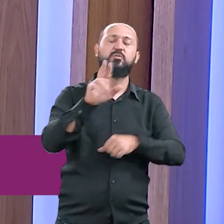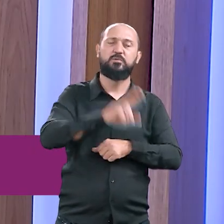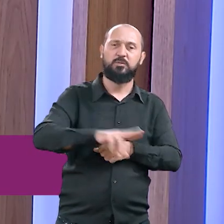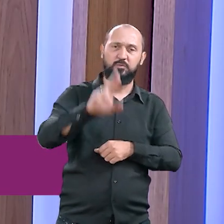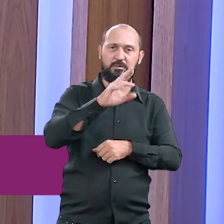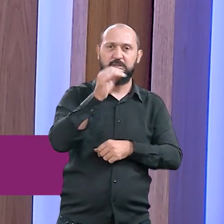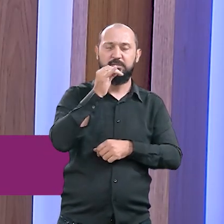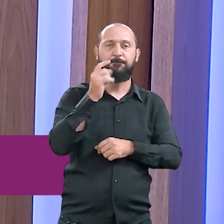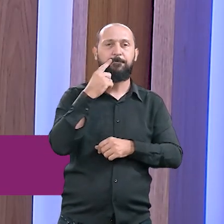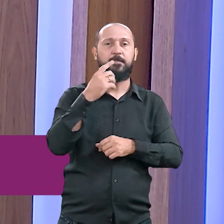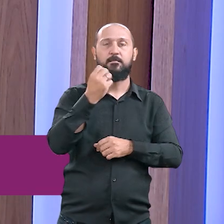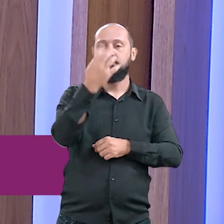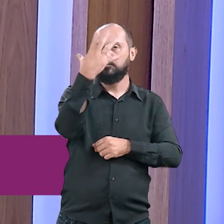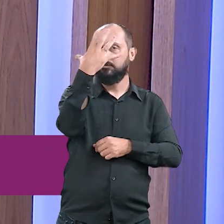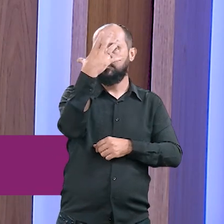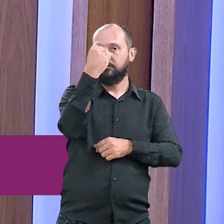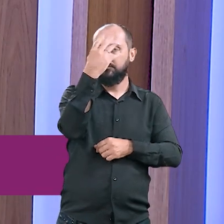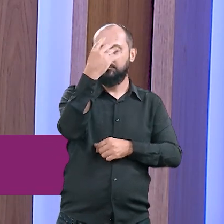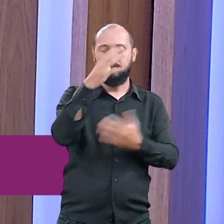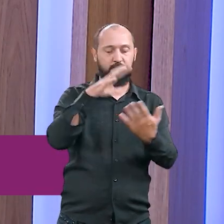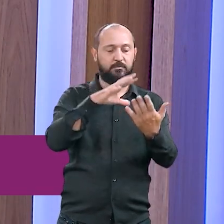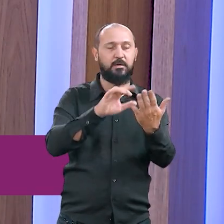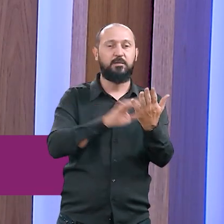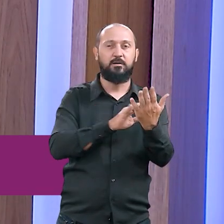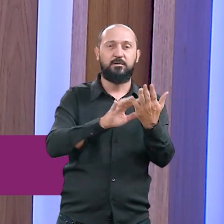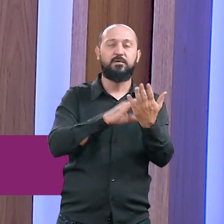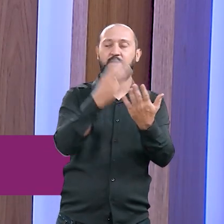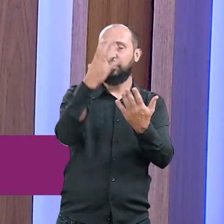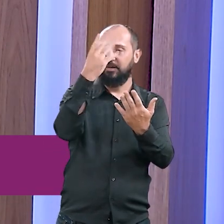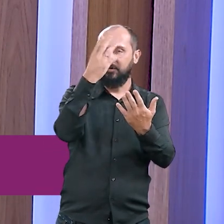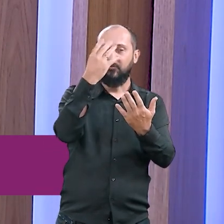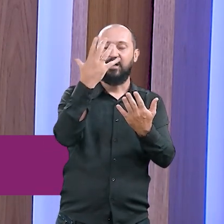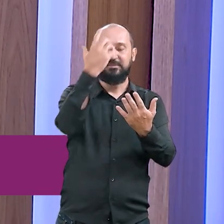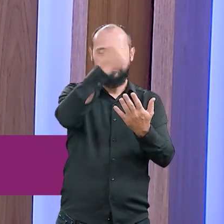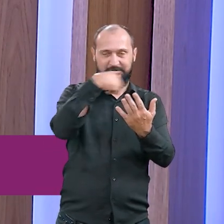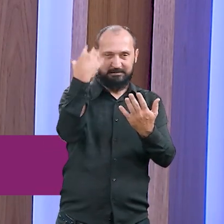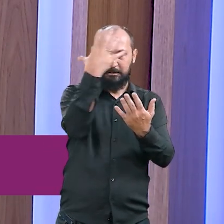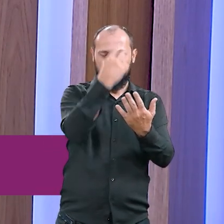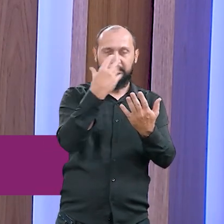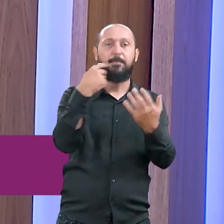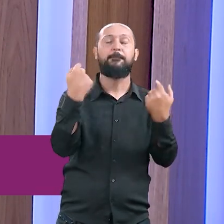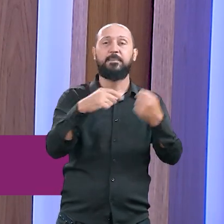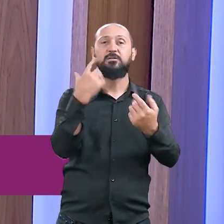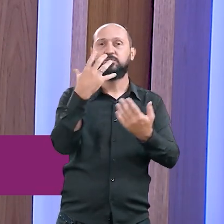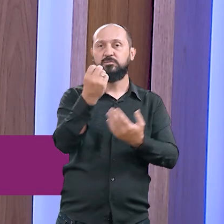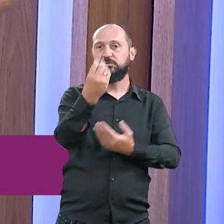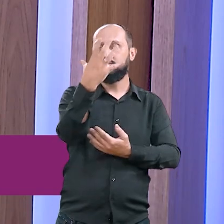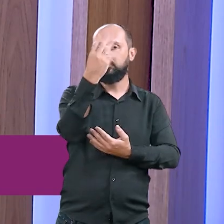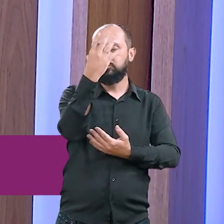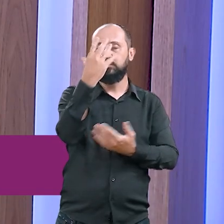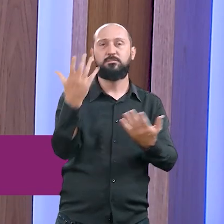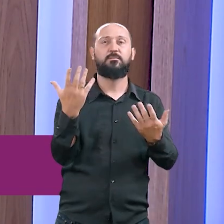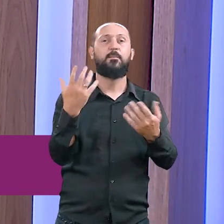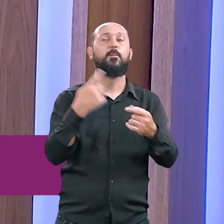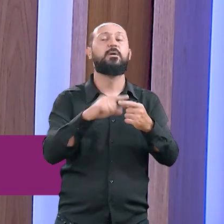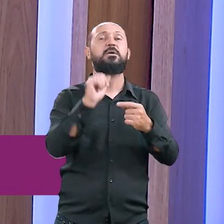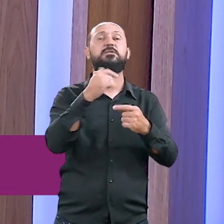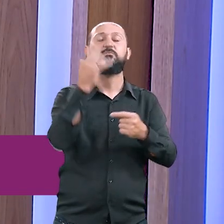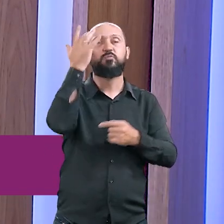alguém e muito rápido isso vai virar um problema institucional com hoje multas bilionárias, porque é proporcional ao faturamento dessas empresas também.